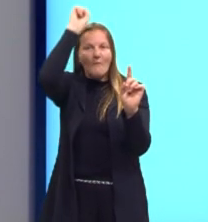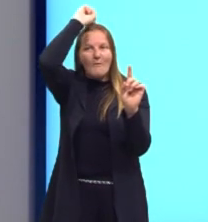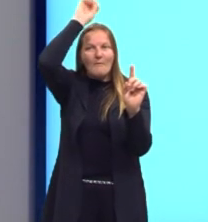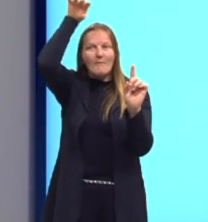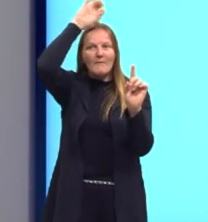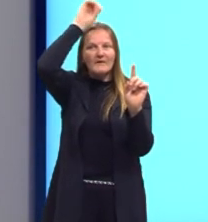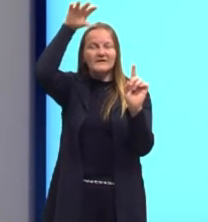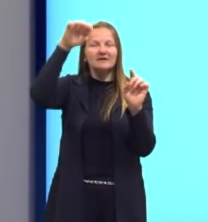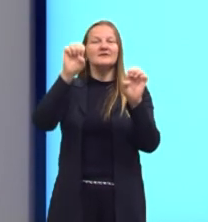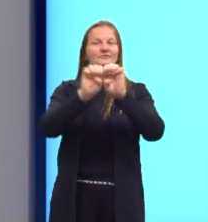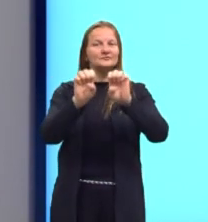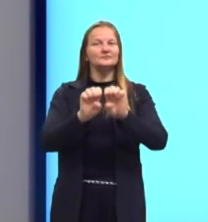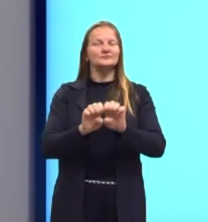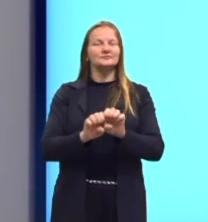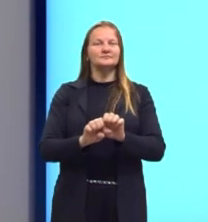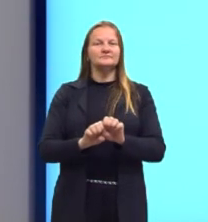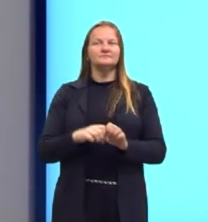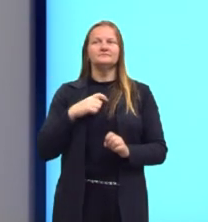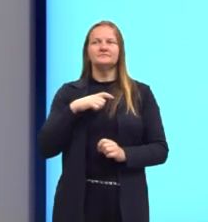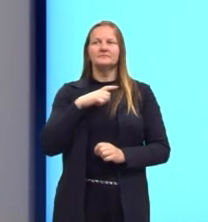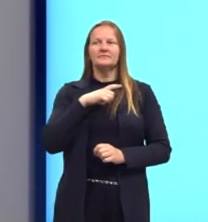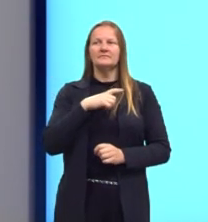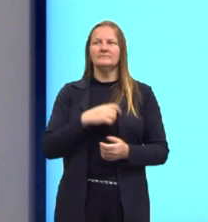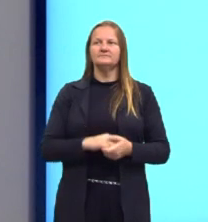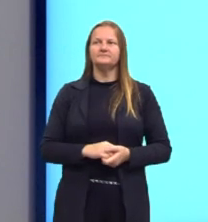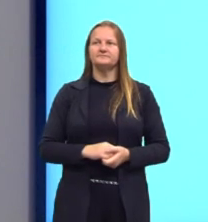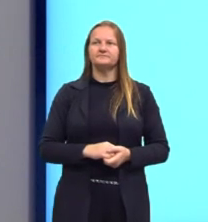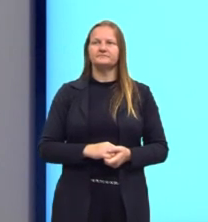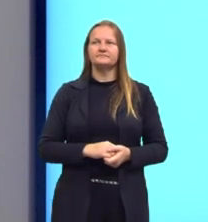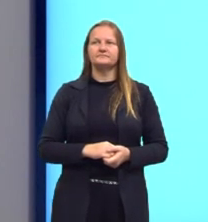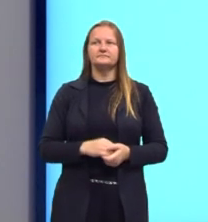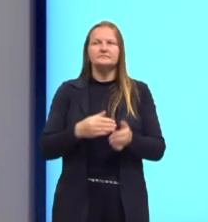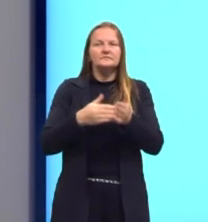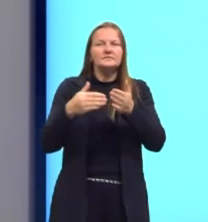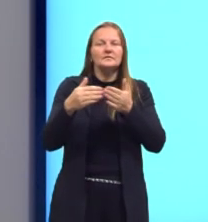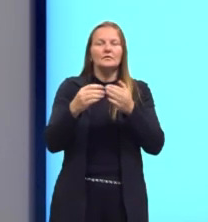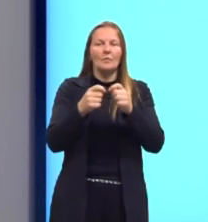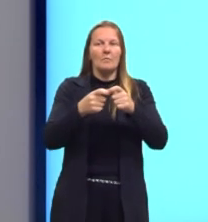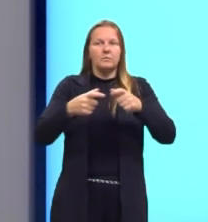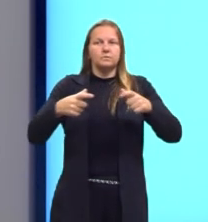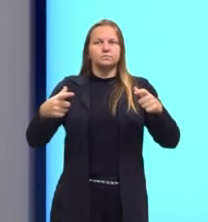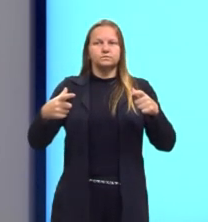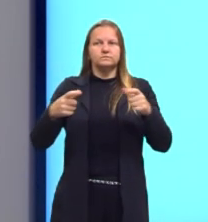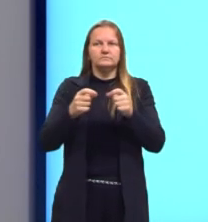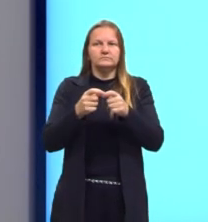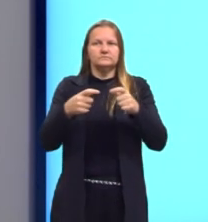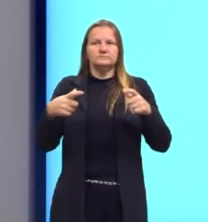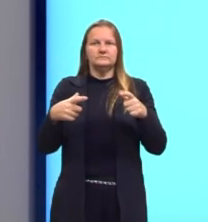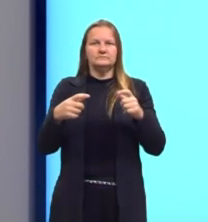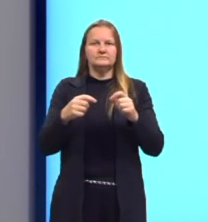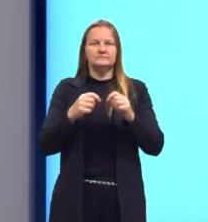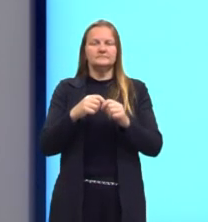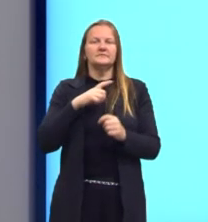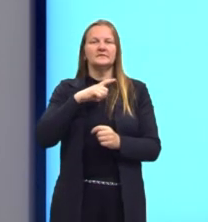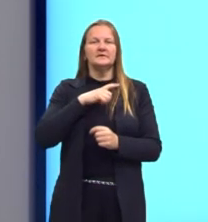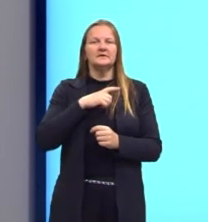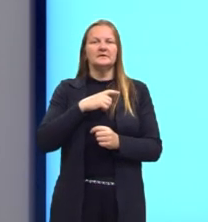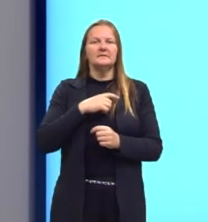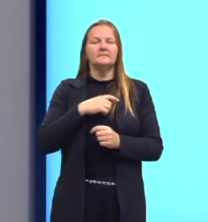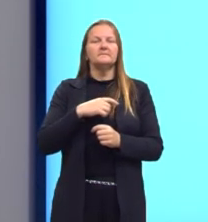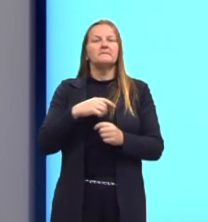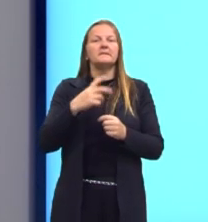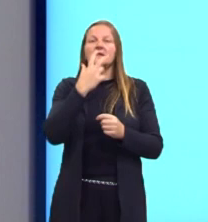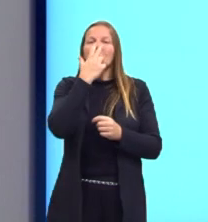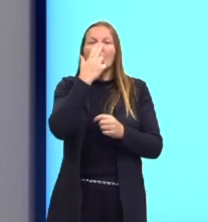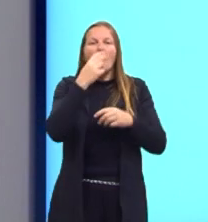olha só tem aqui a pelve aqui os ossos pélvicos aumentados temos a pé o o